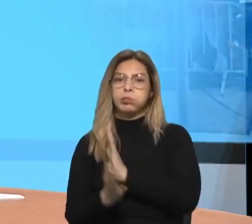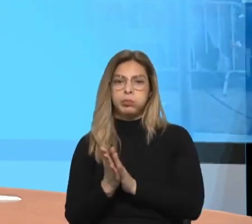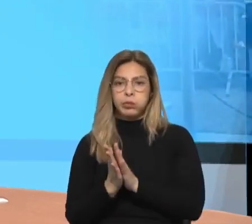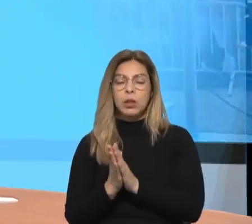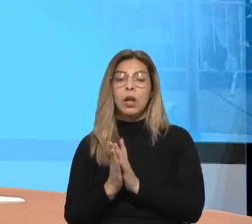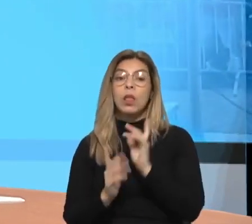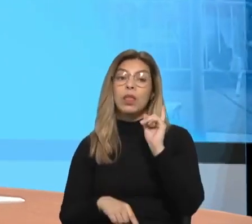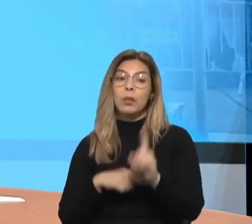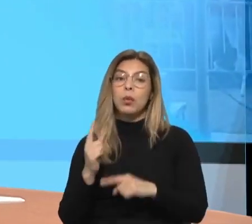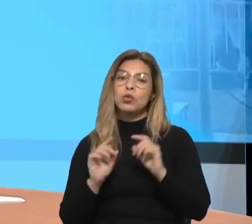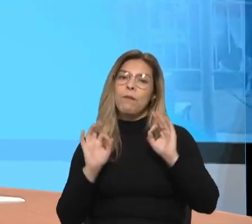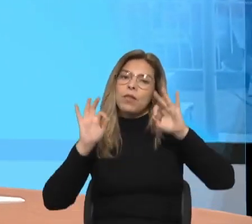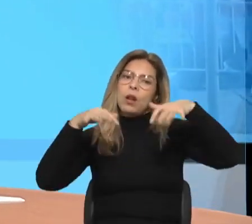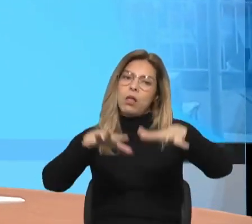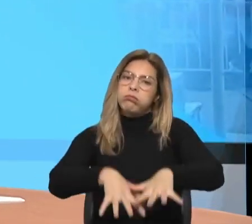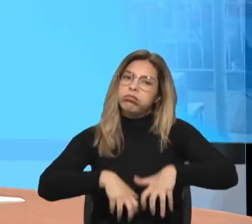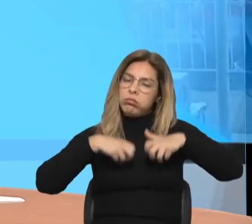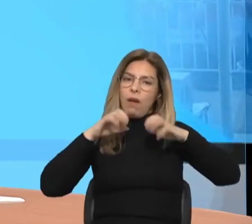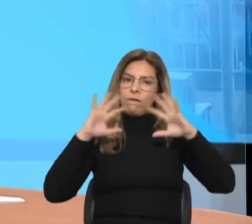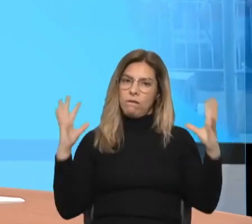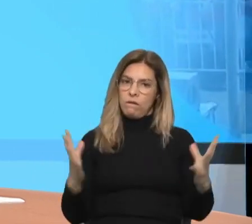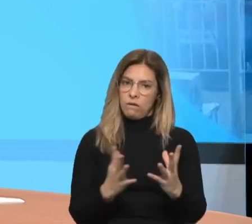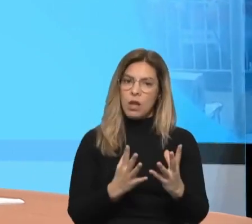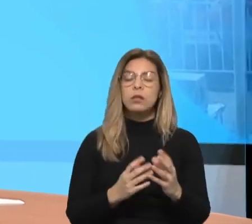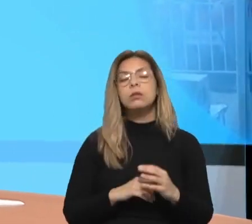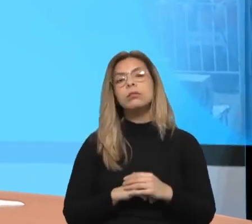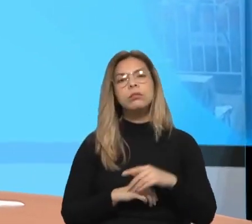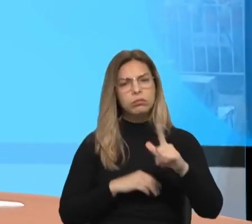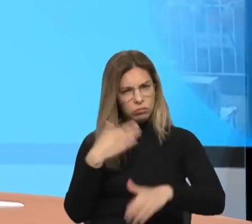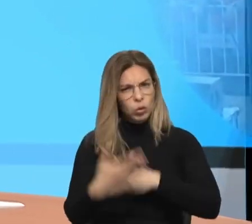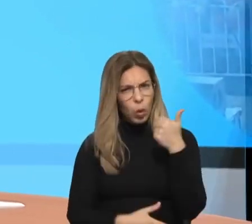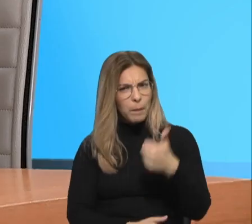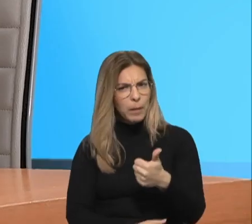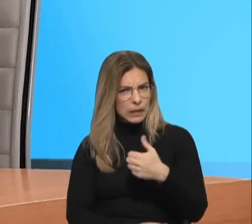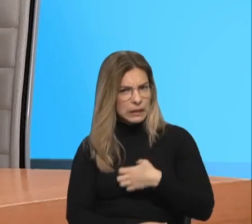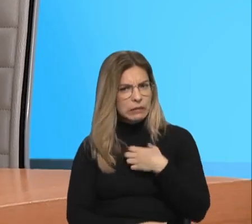Assembleia Eclesial. Há aqui um plano que, se concretizado, tem tudo para correr bem?